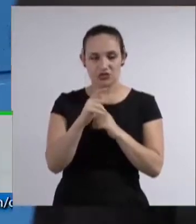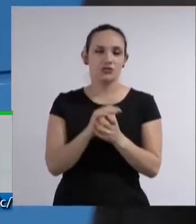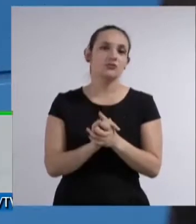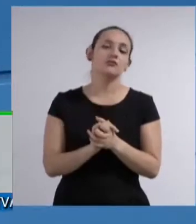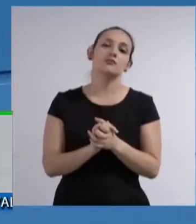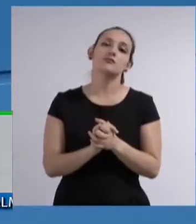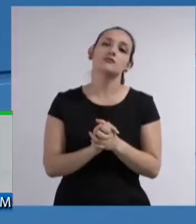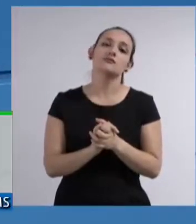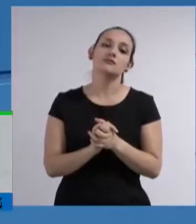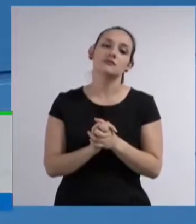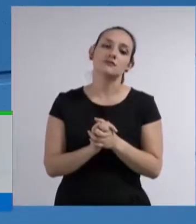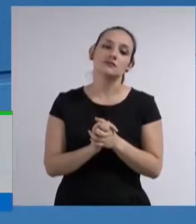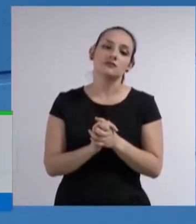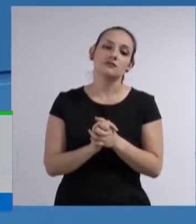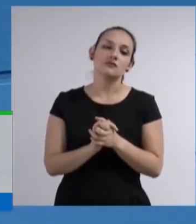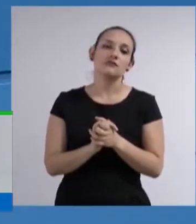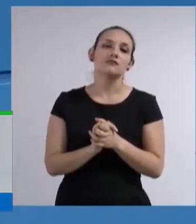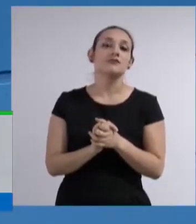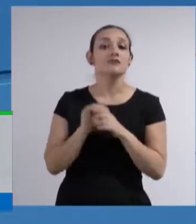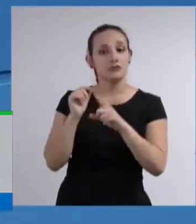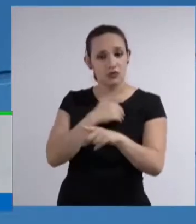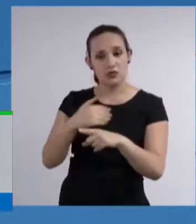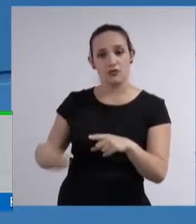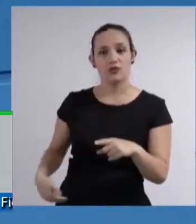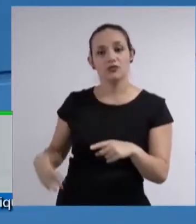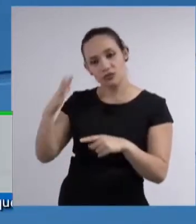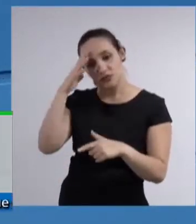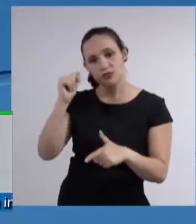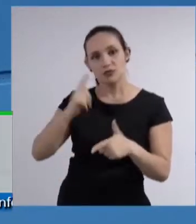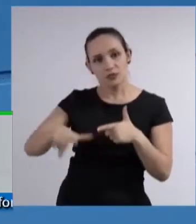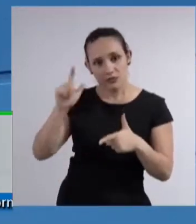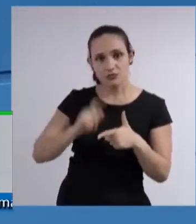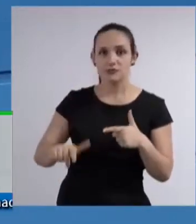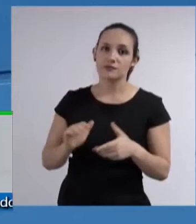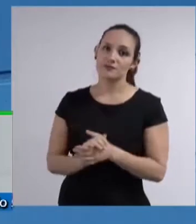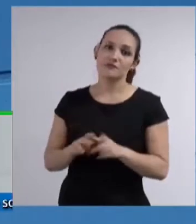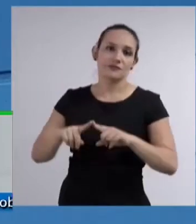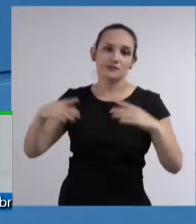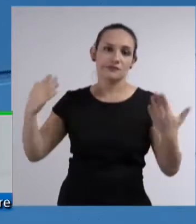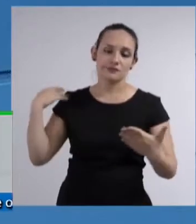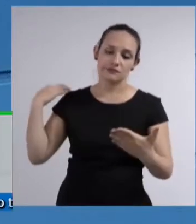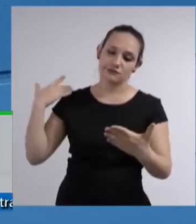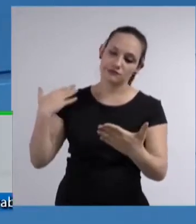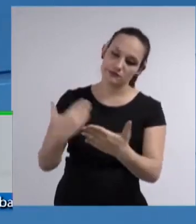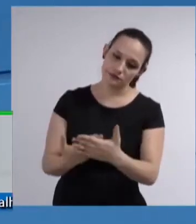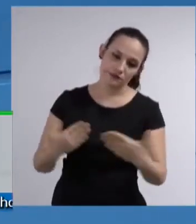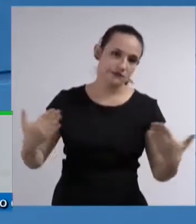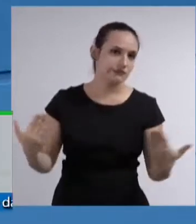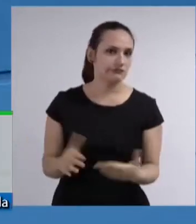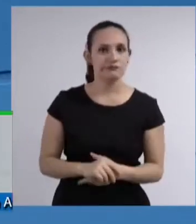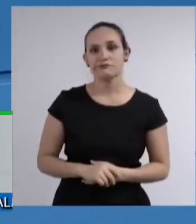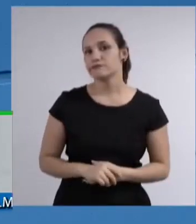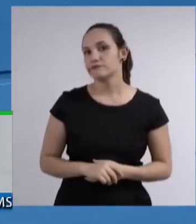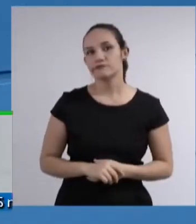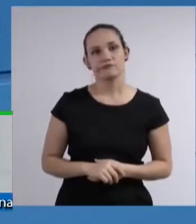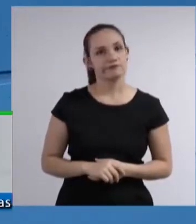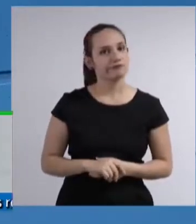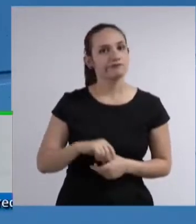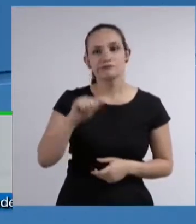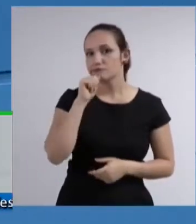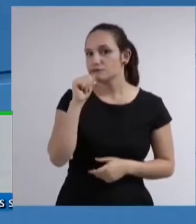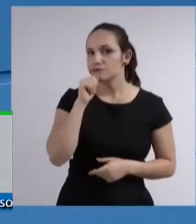governo federal, não é verdade, resolvesse essa situação, e até hoje a gente vê esse